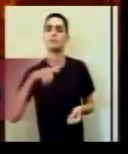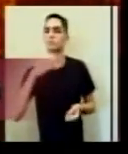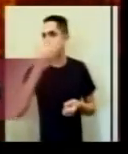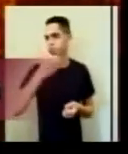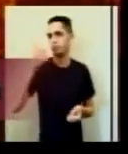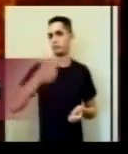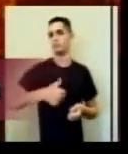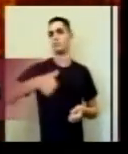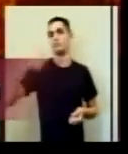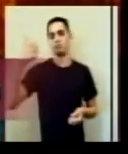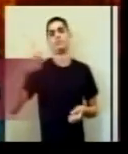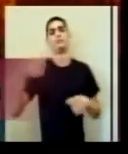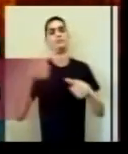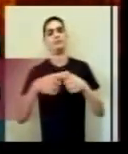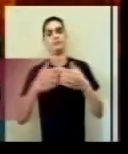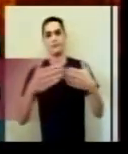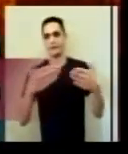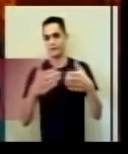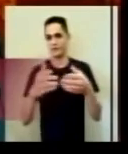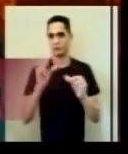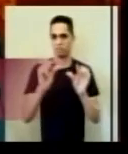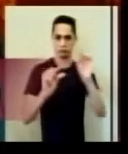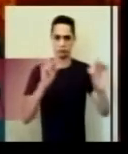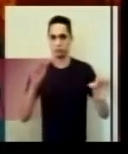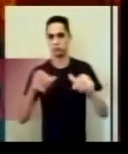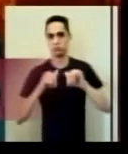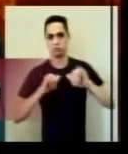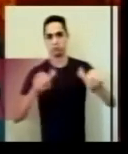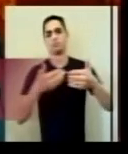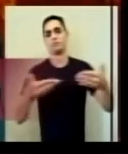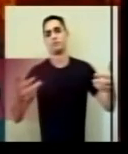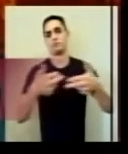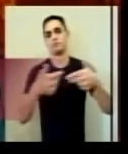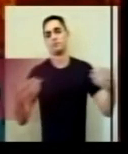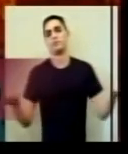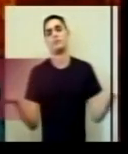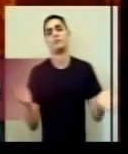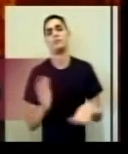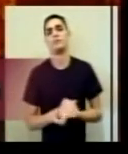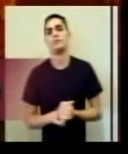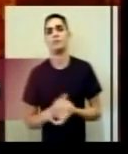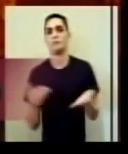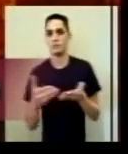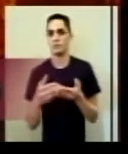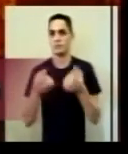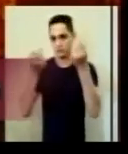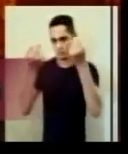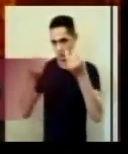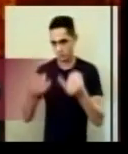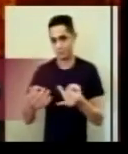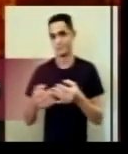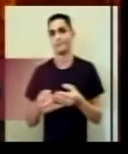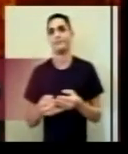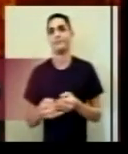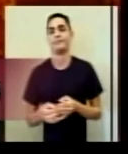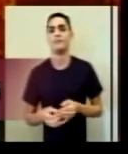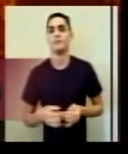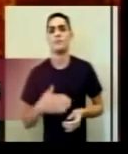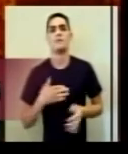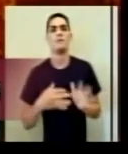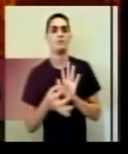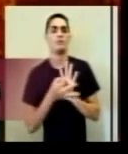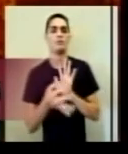acho que, economicamente, Rio Preto esteve em vantagens esse tempo todo, em virtude da abertura parcial